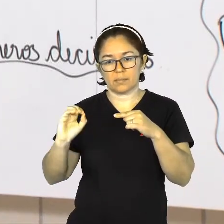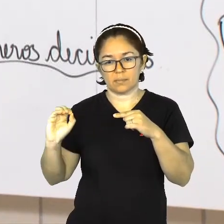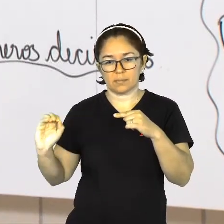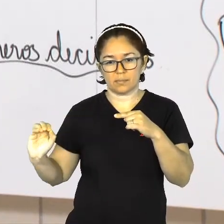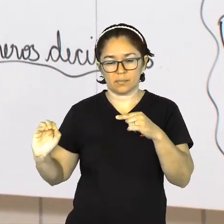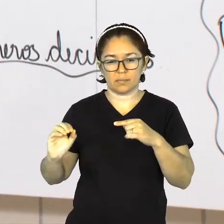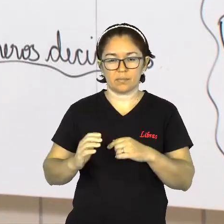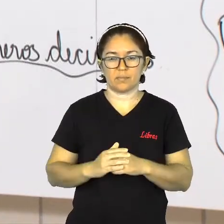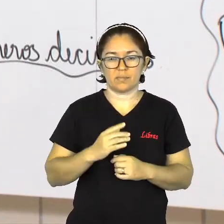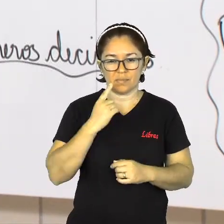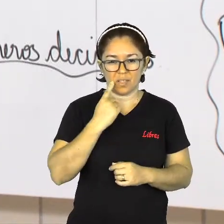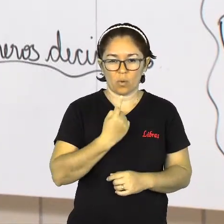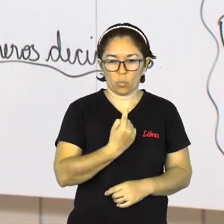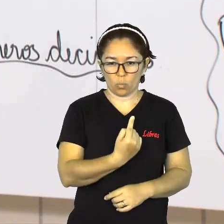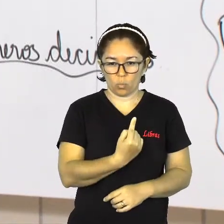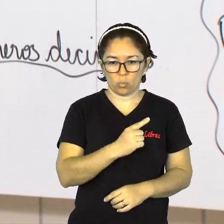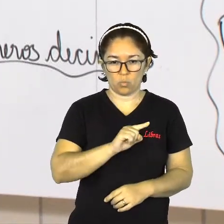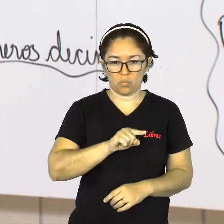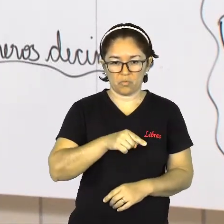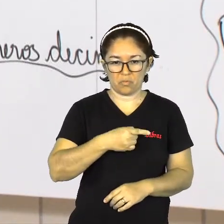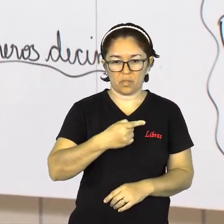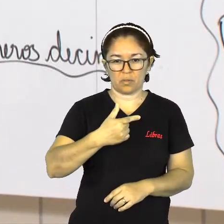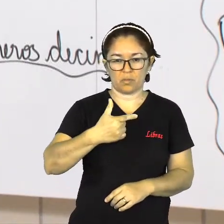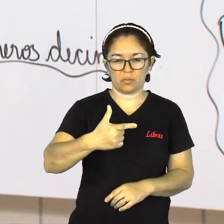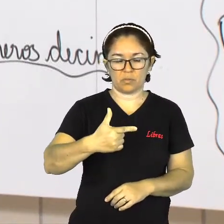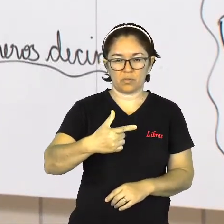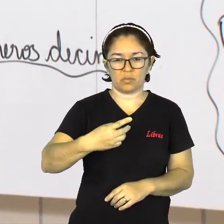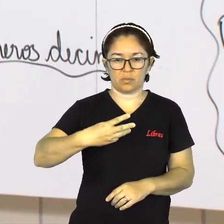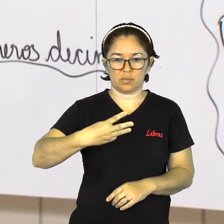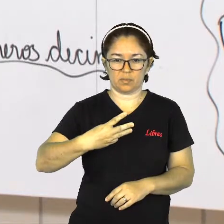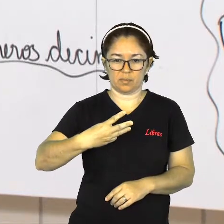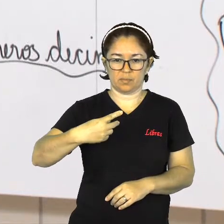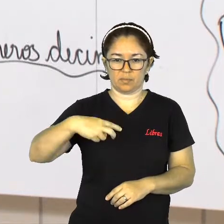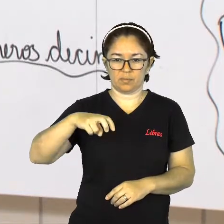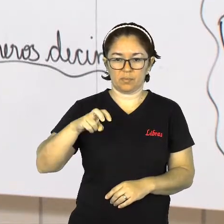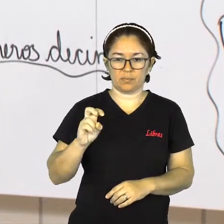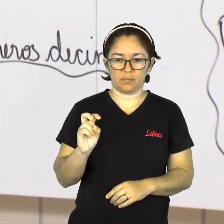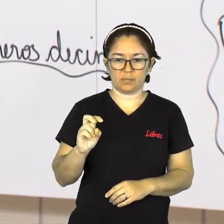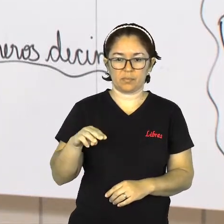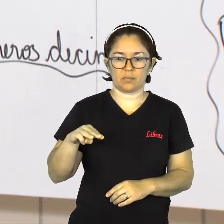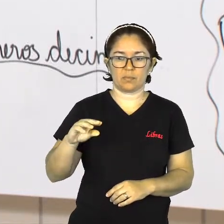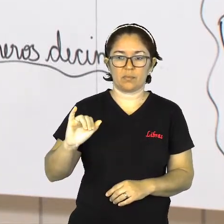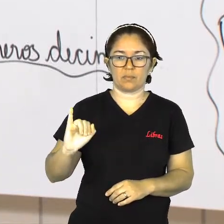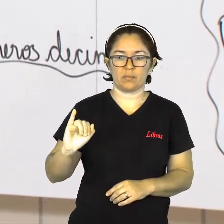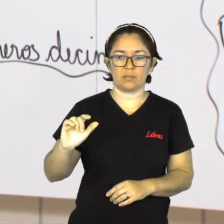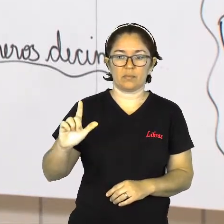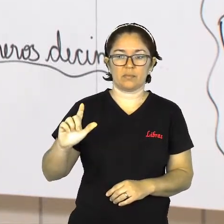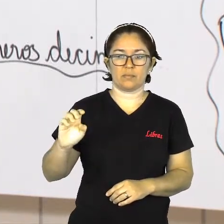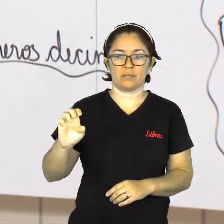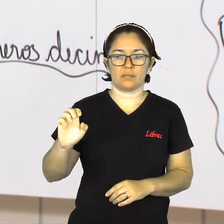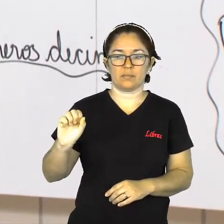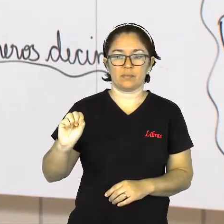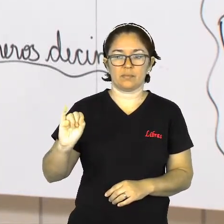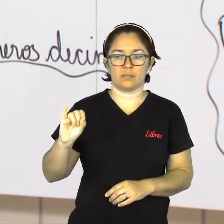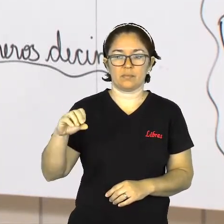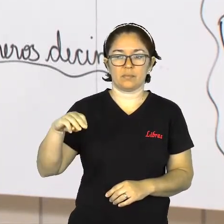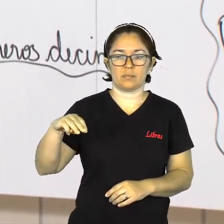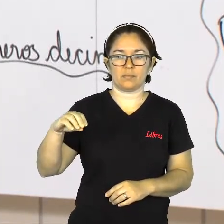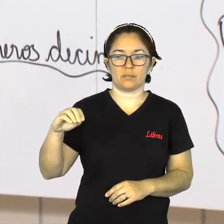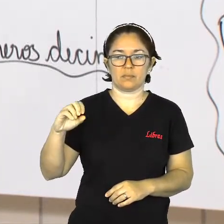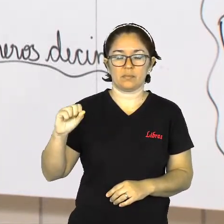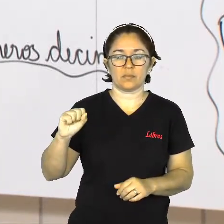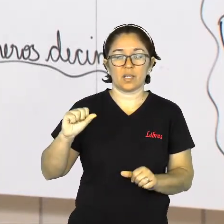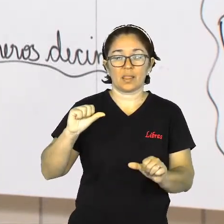Aqui, 1 inteiro e 235 milésimos. Passando para a fração, professora, eu tiro